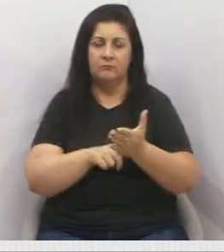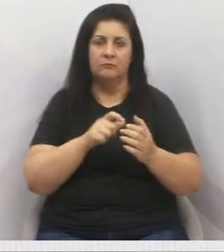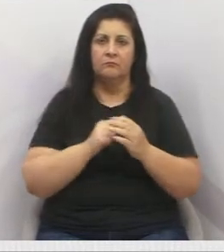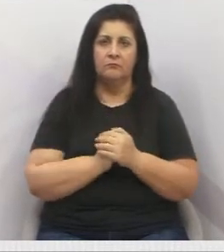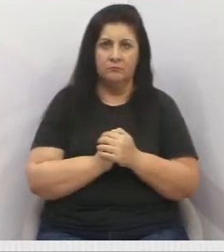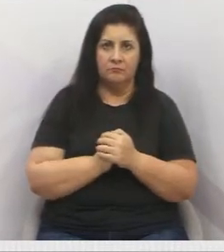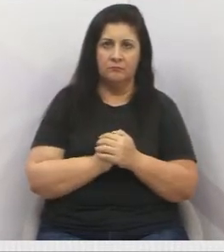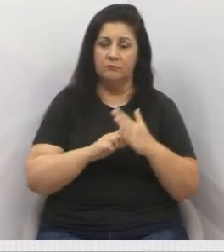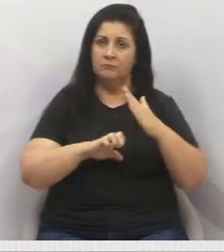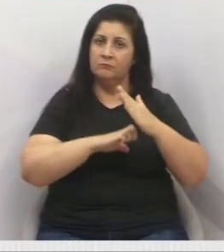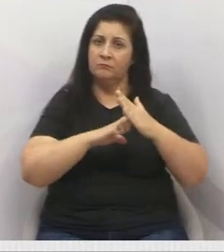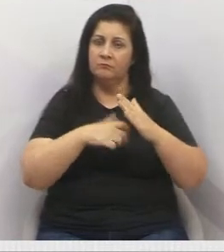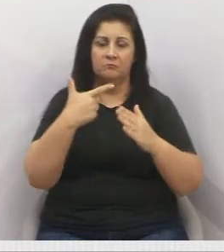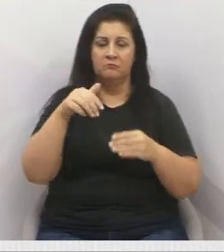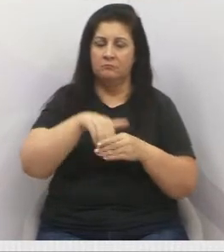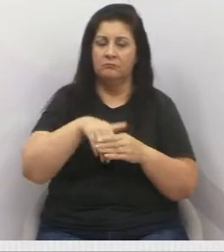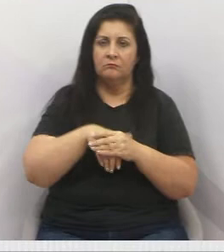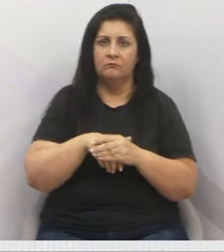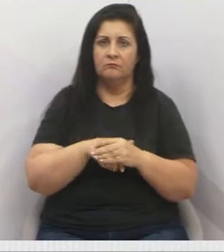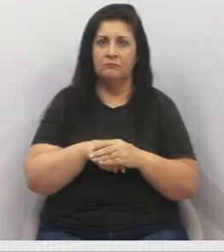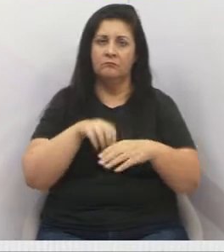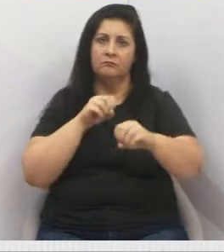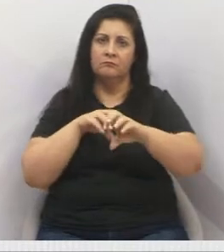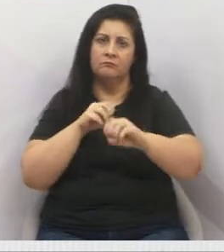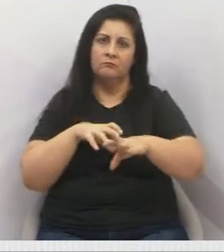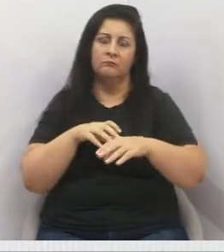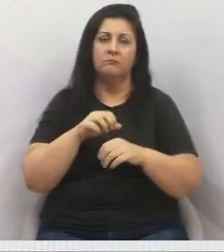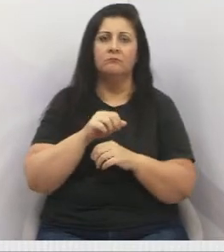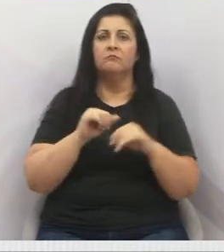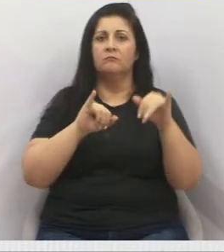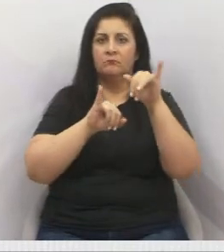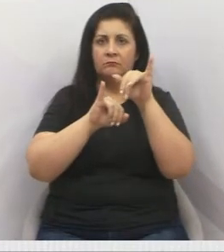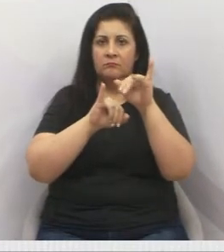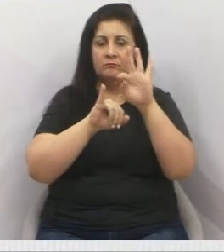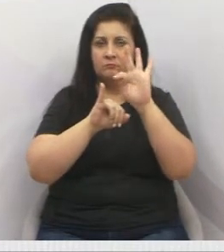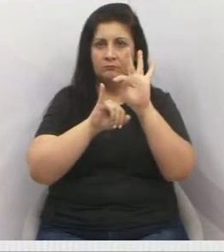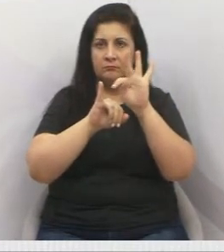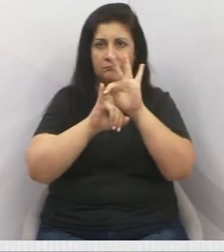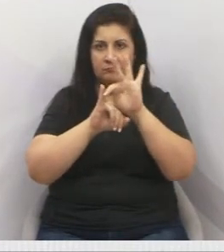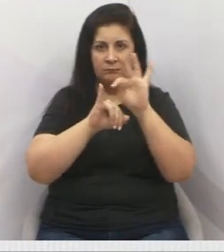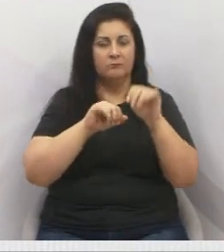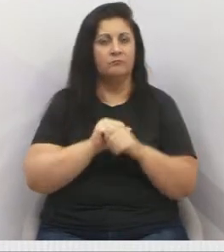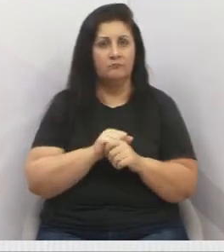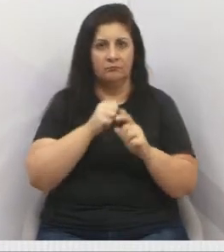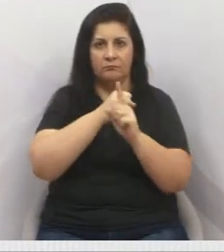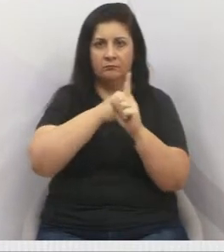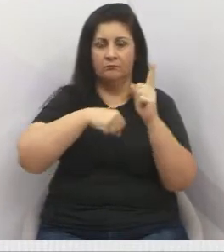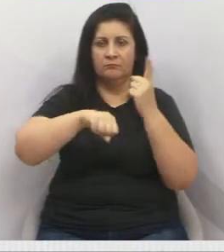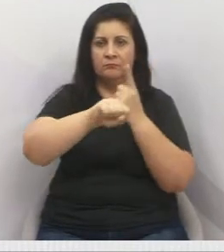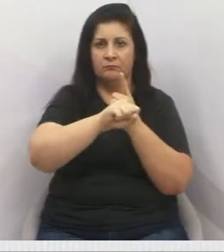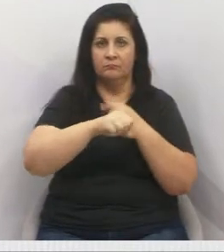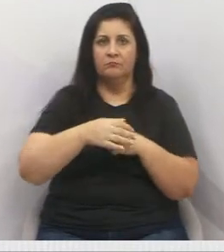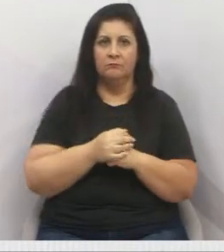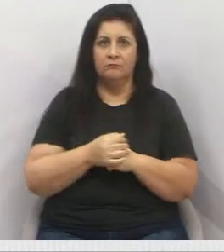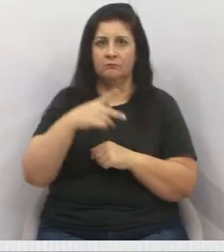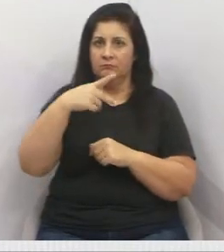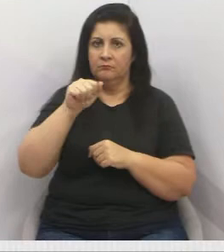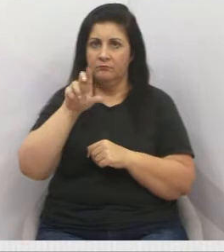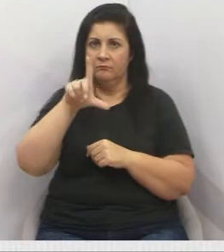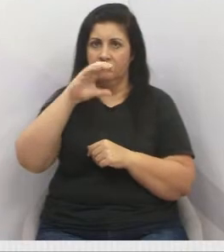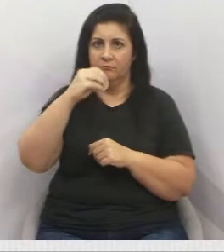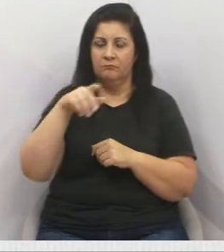entidades profissionais em branco, entidades acadêmicas, Instituto Federal e Organização da Sociedade Civil, Associação Paulo